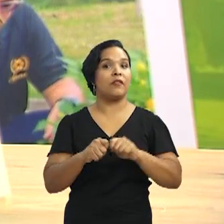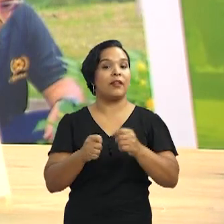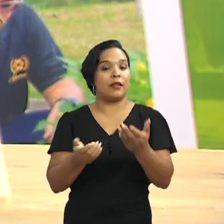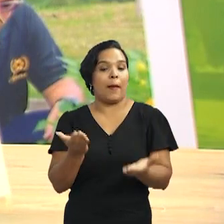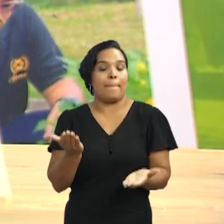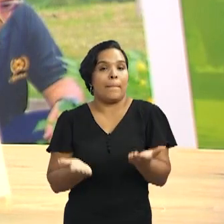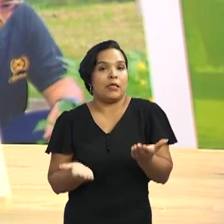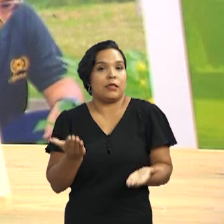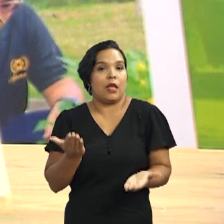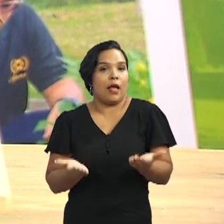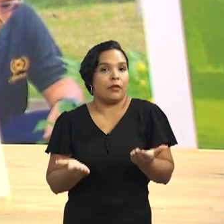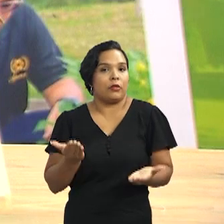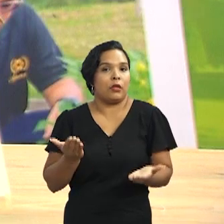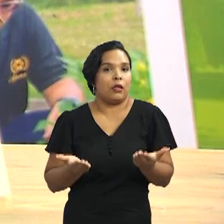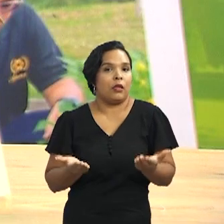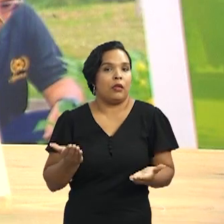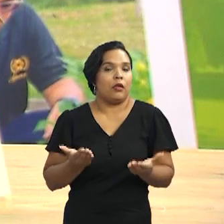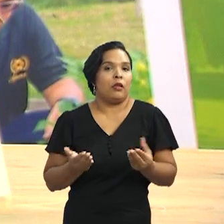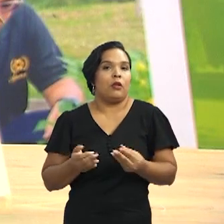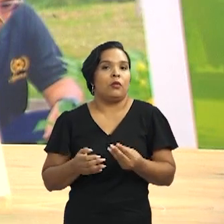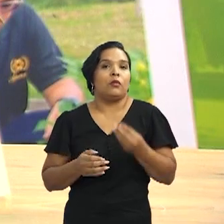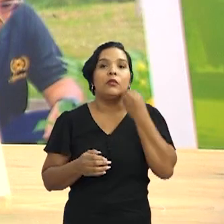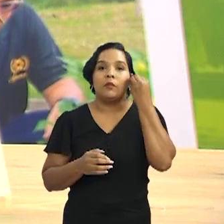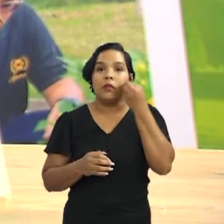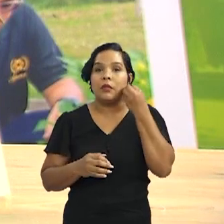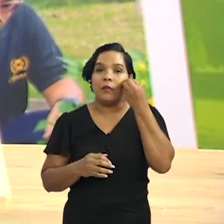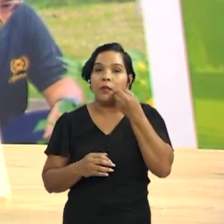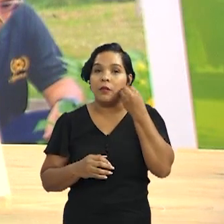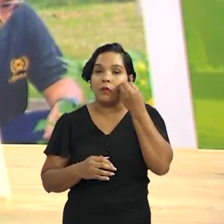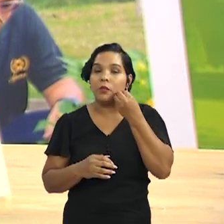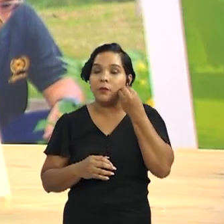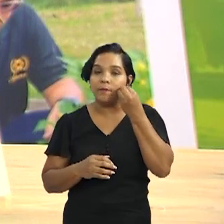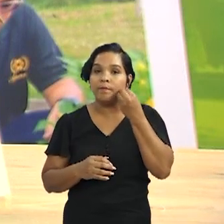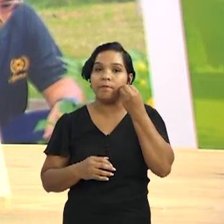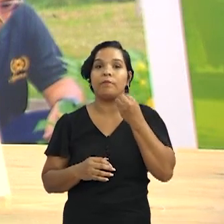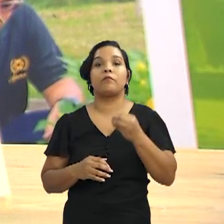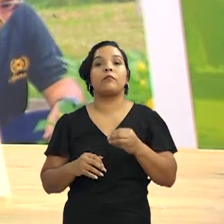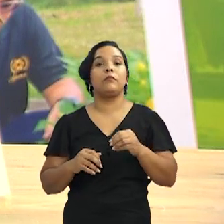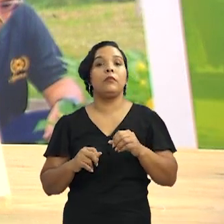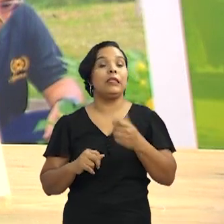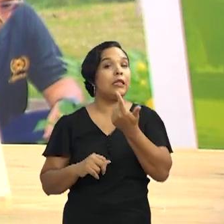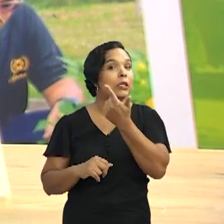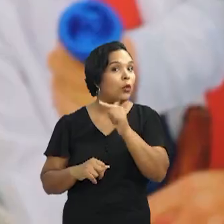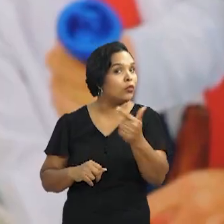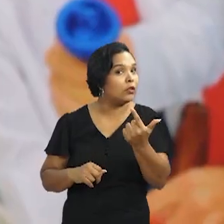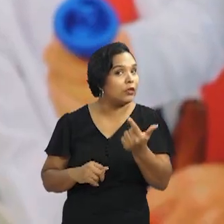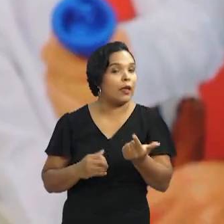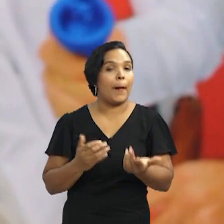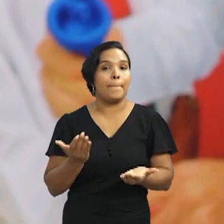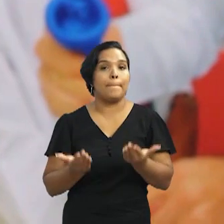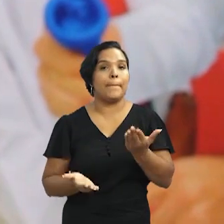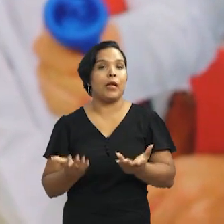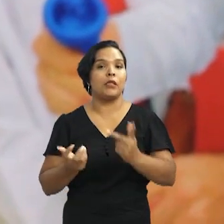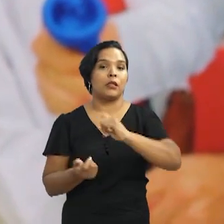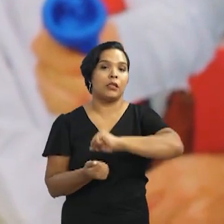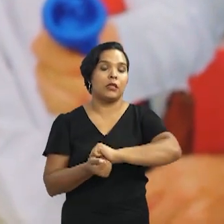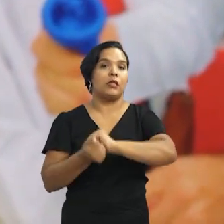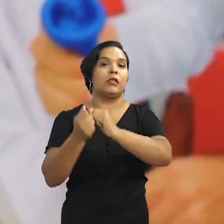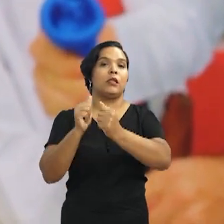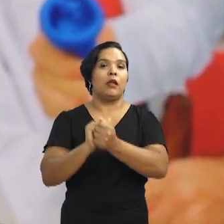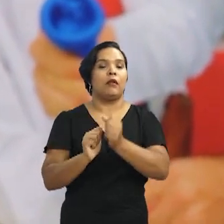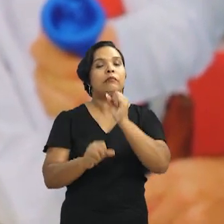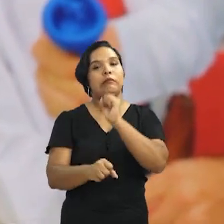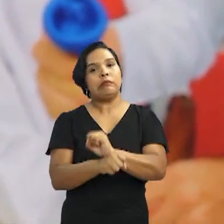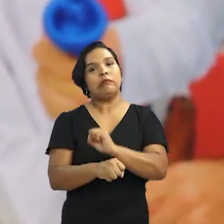pela tarde eu precisava de fazer a pesagem dos experimentos e como não tinha